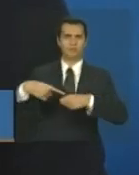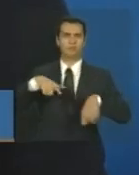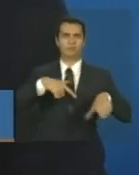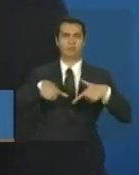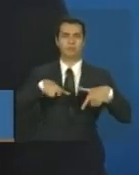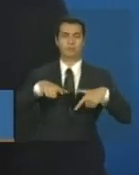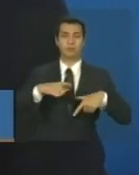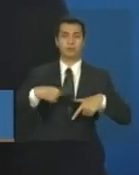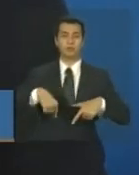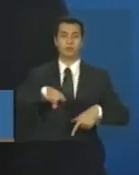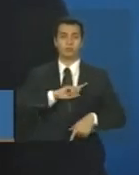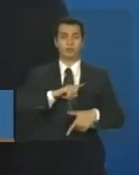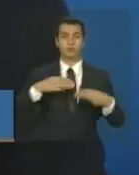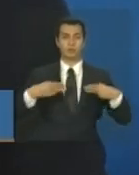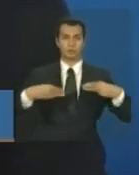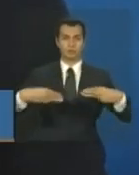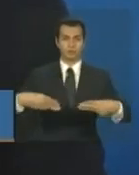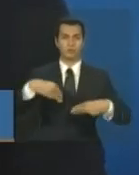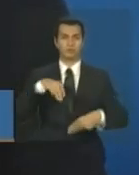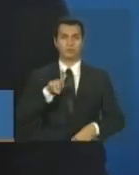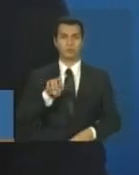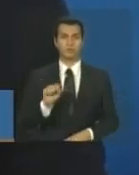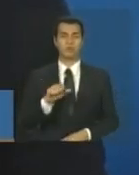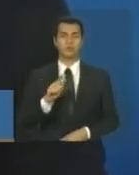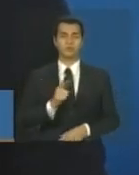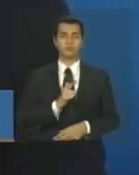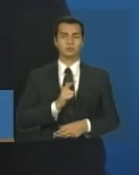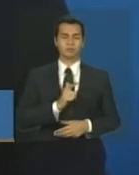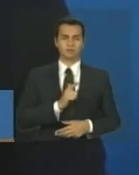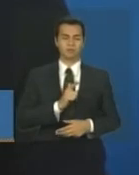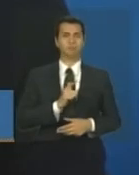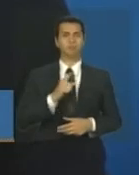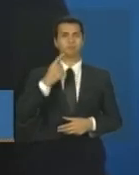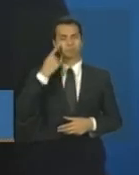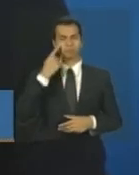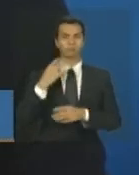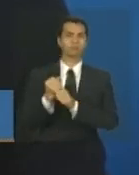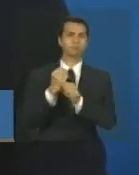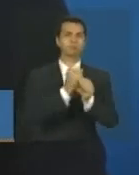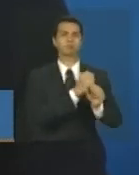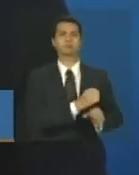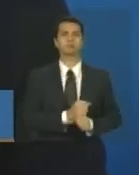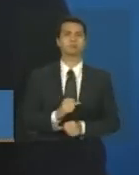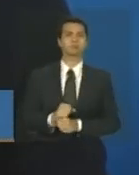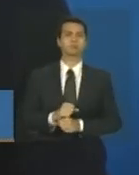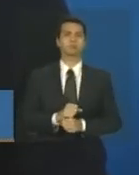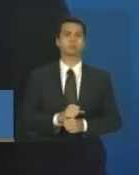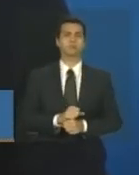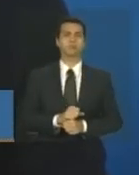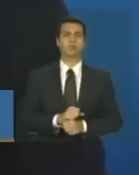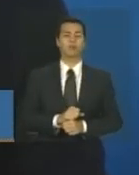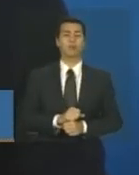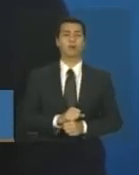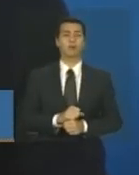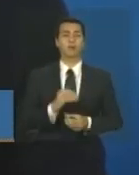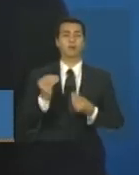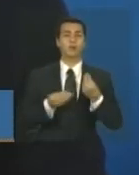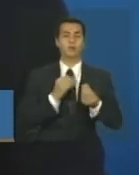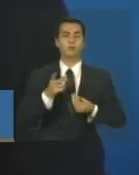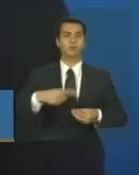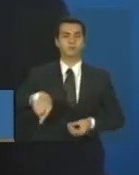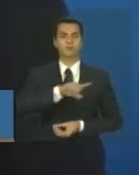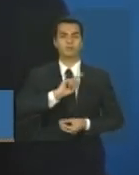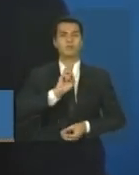o ministério criou esse esquiar Freire mede por quais são os resultados e por meio do Esse